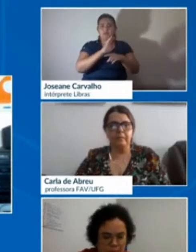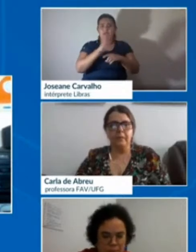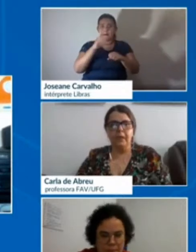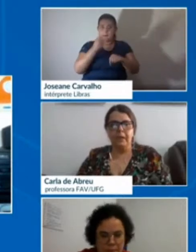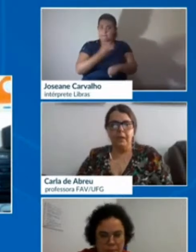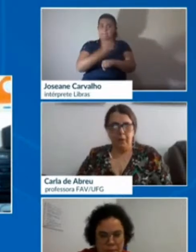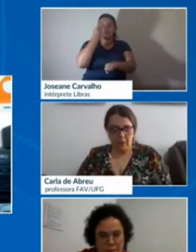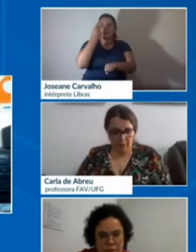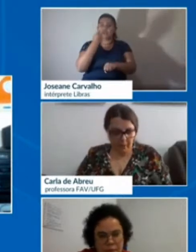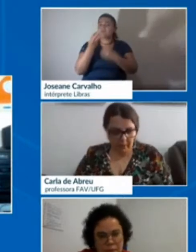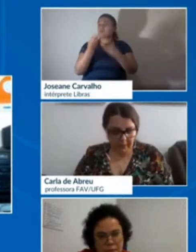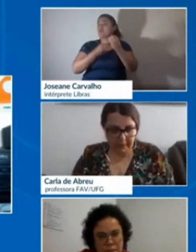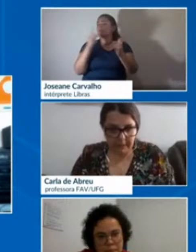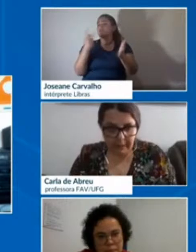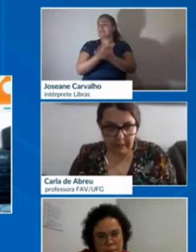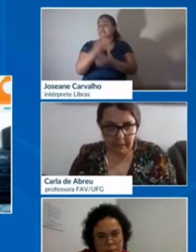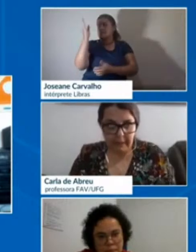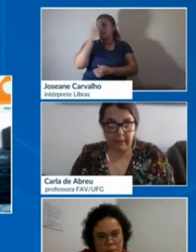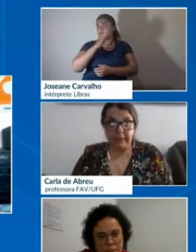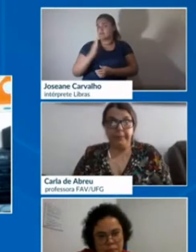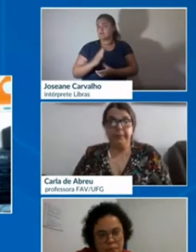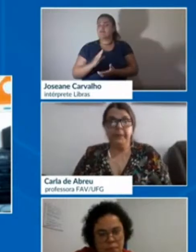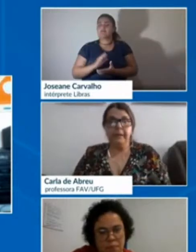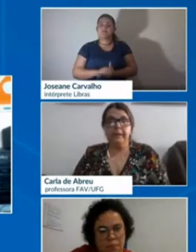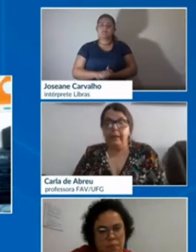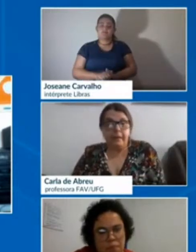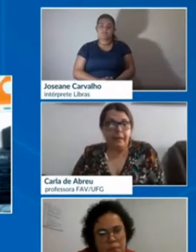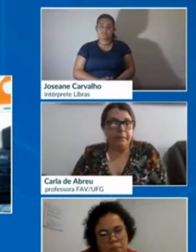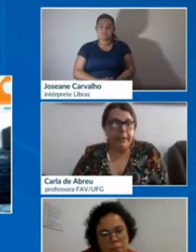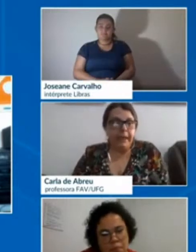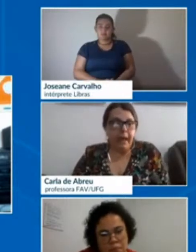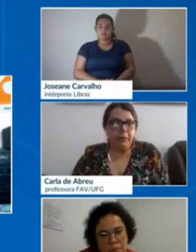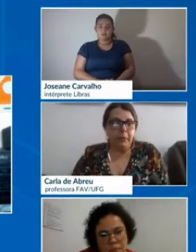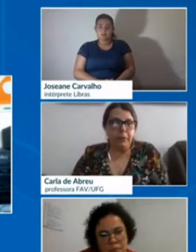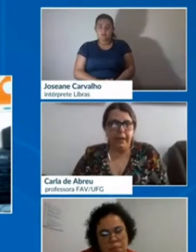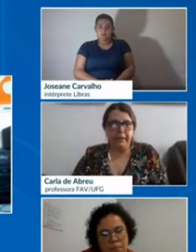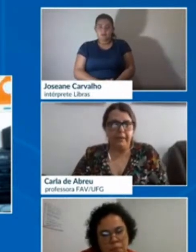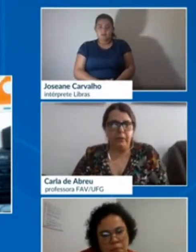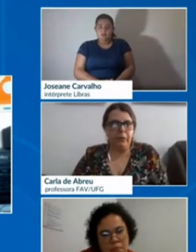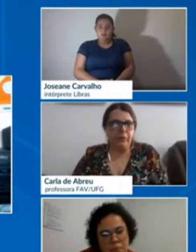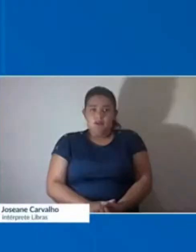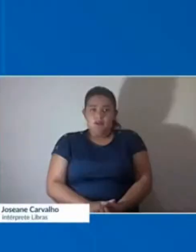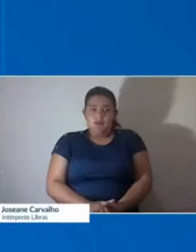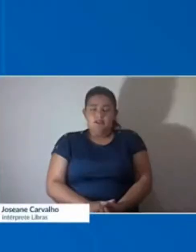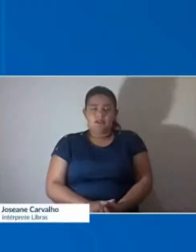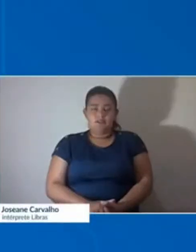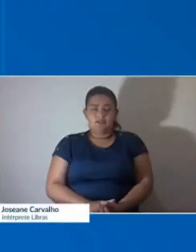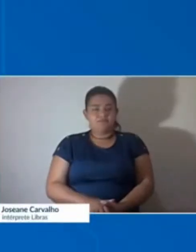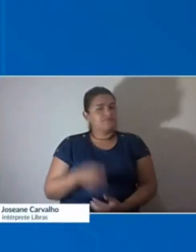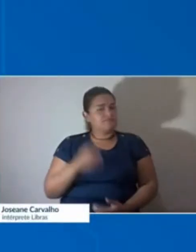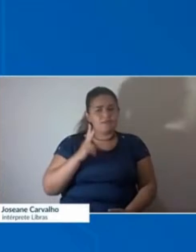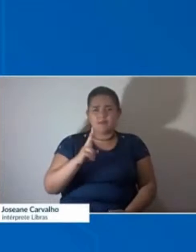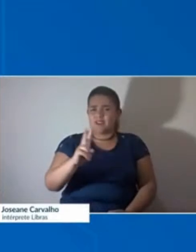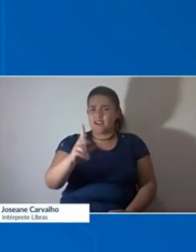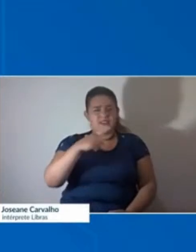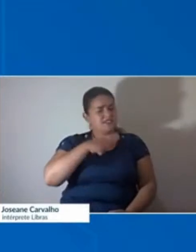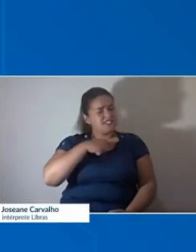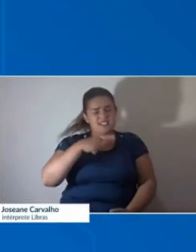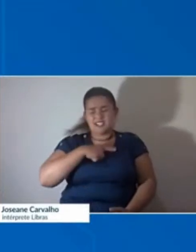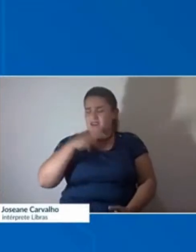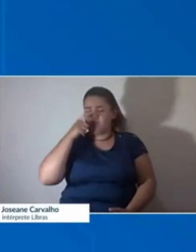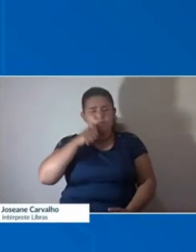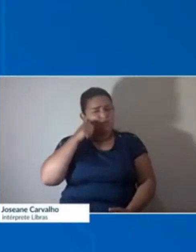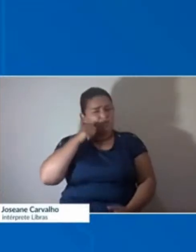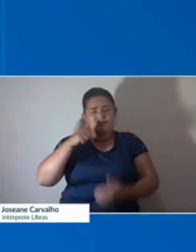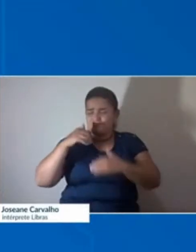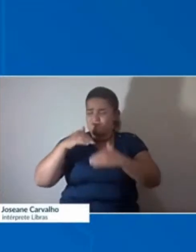país? Olha, sim, sempre há mulheres em todos os processos. O problema é,